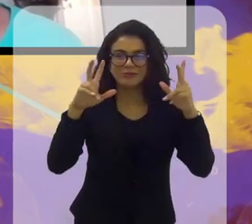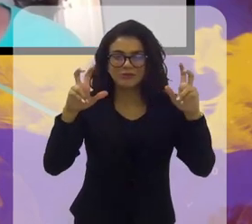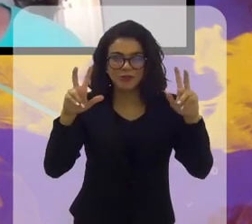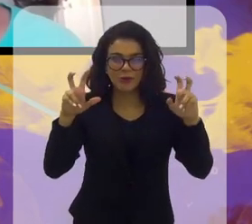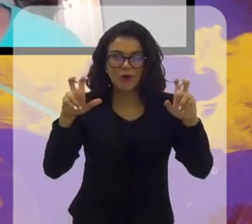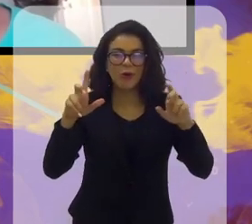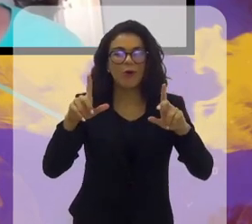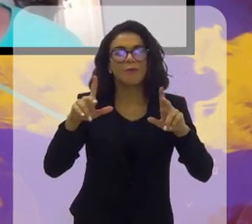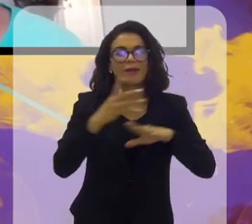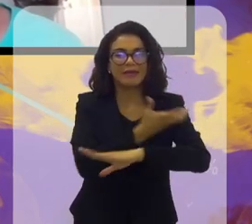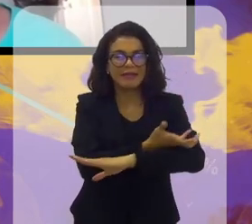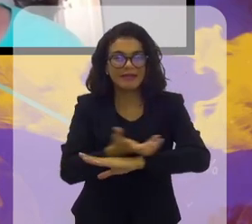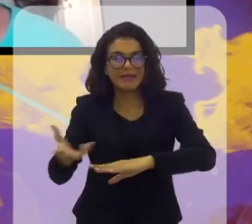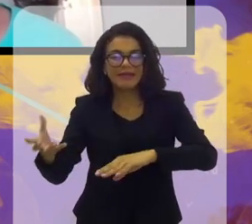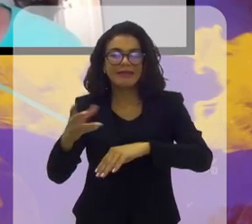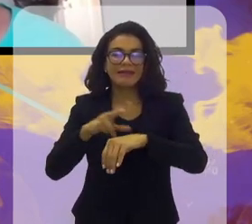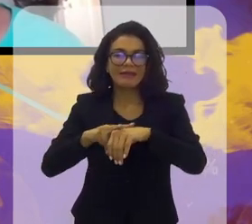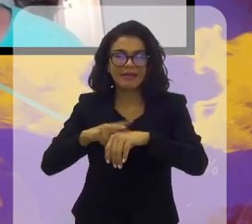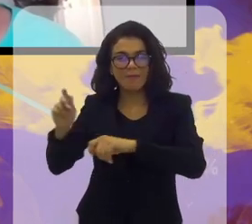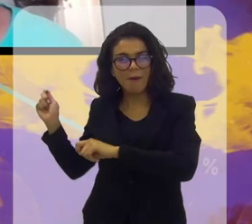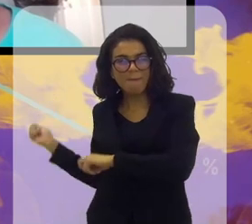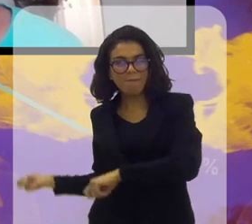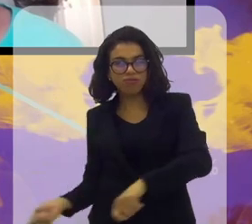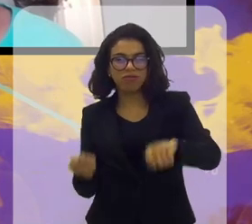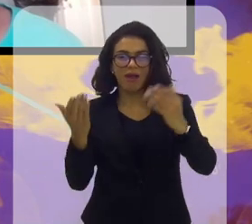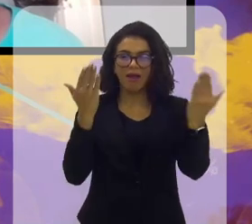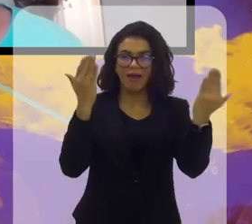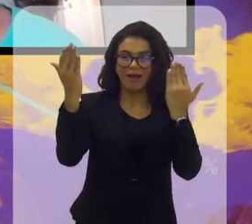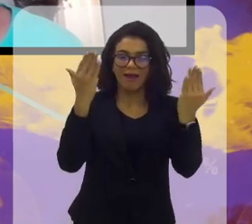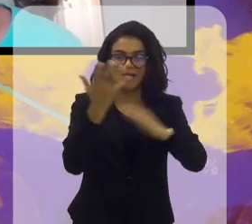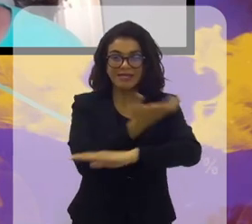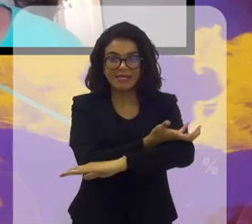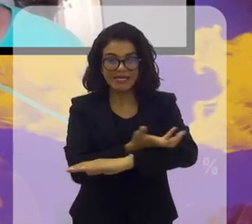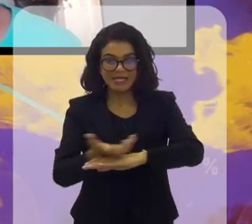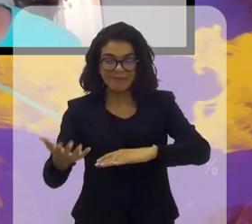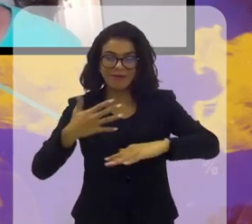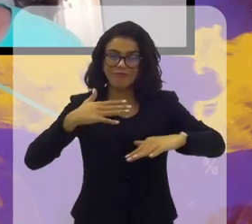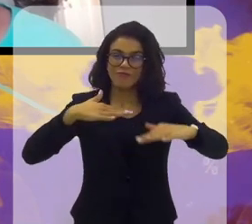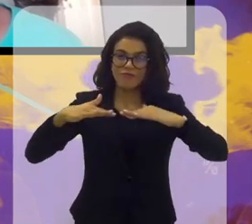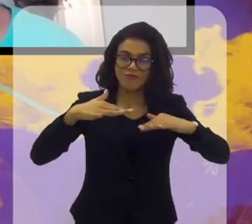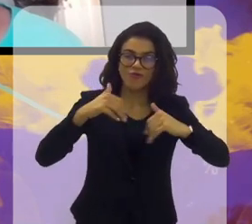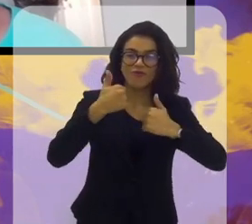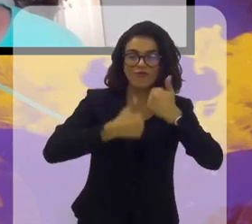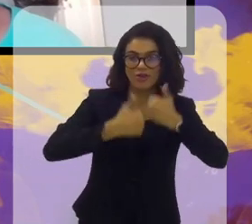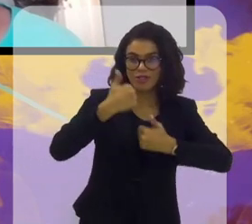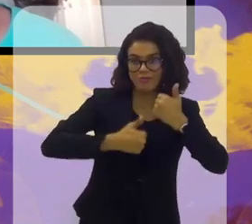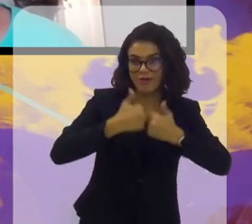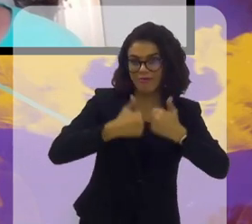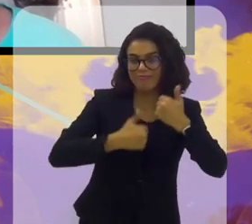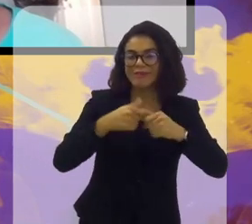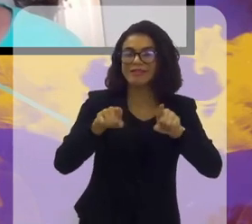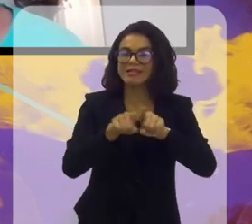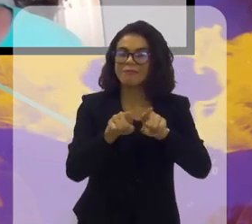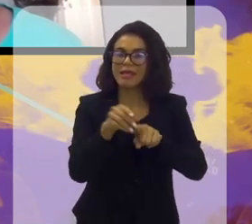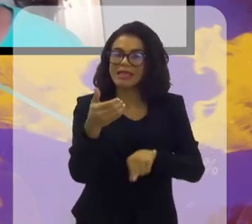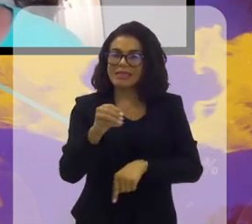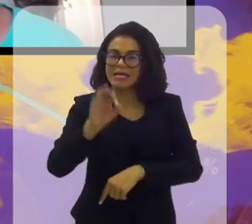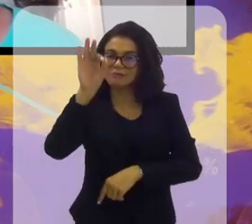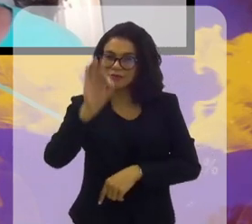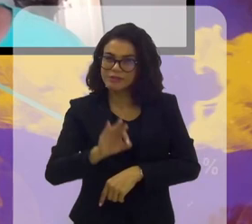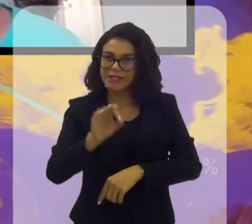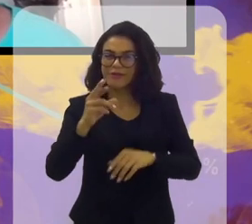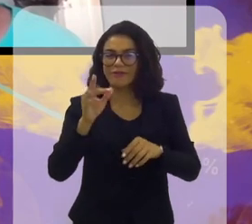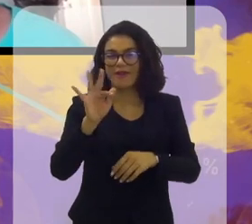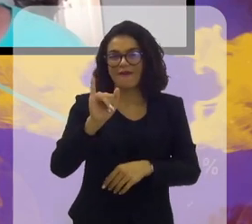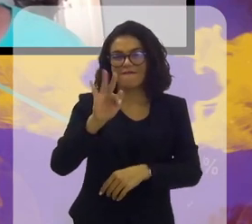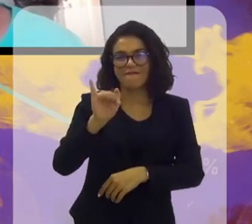também grama de campo de golfe, fazendo uma comparação com o gramado também, a grama que é usada no